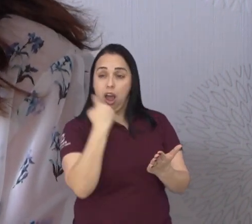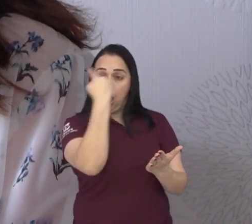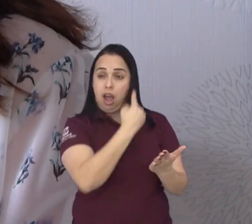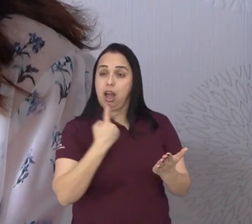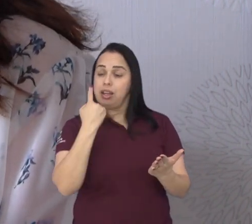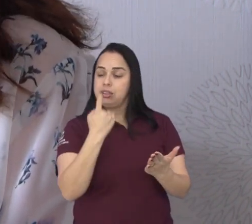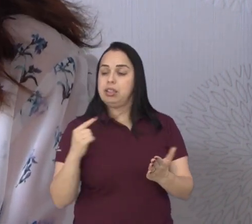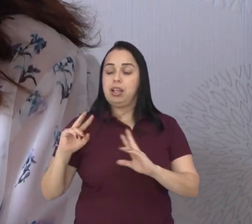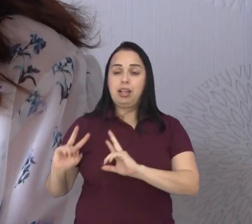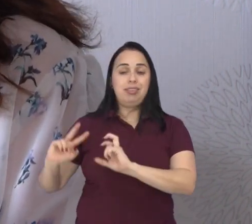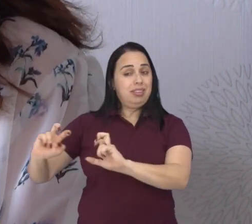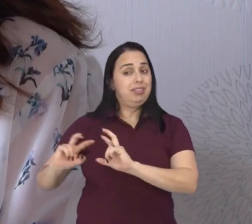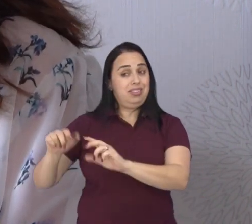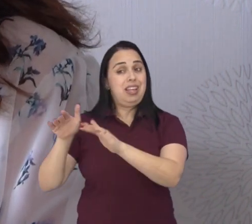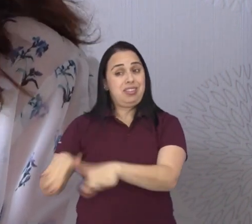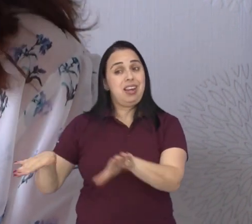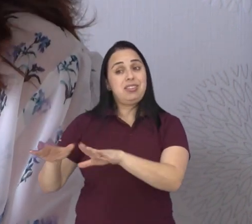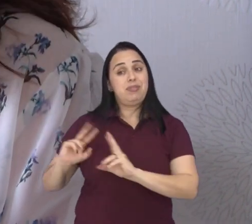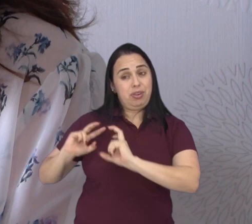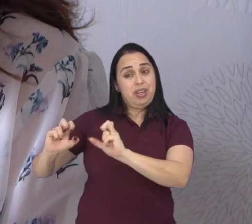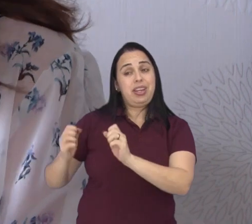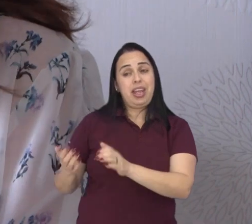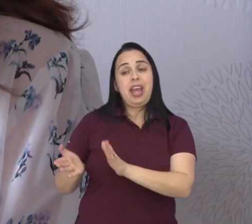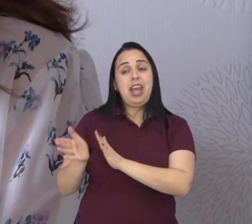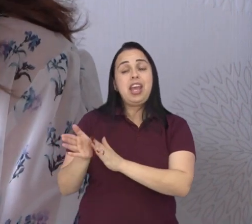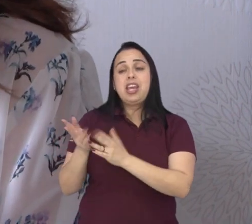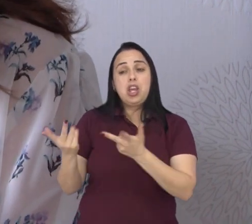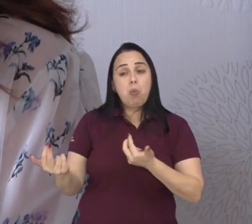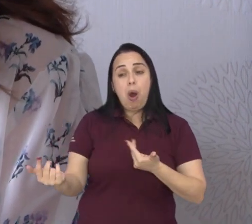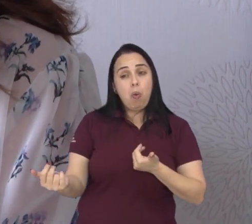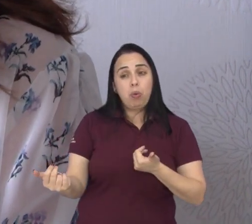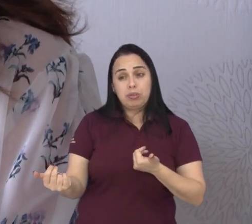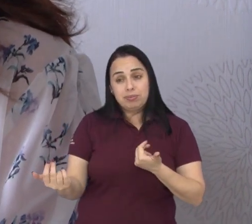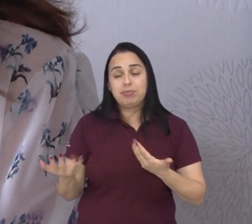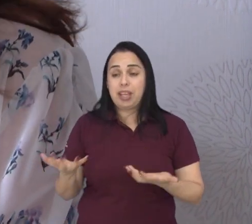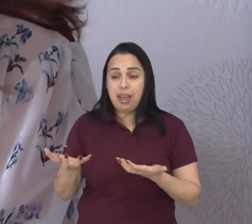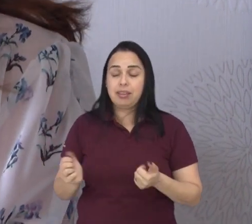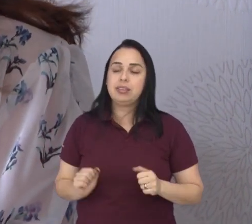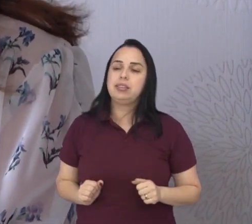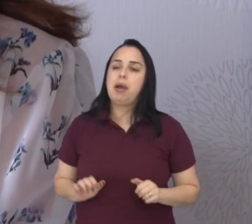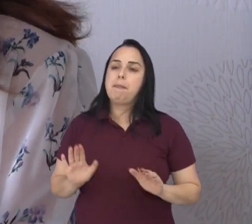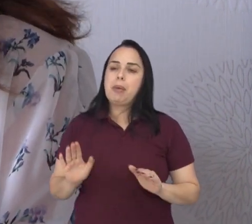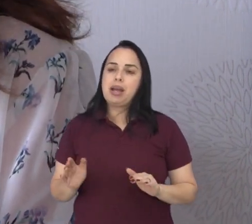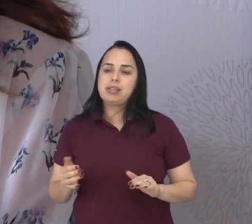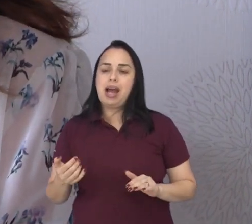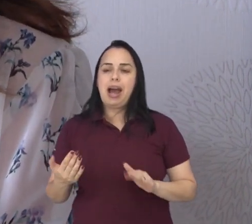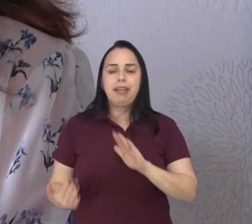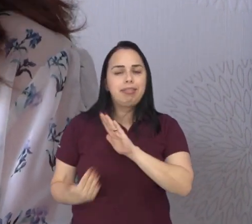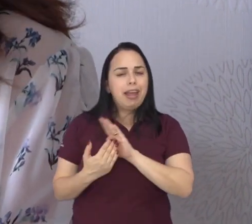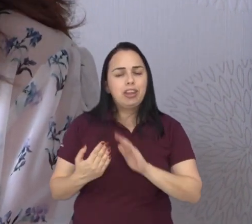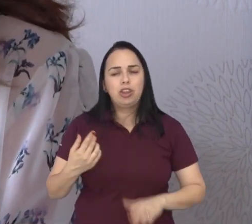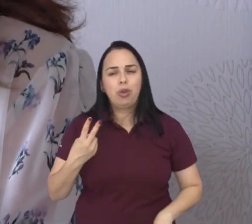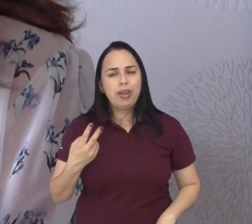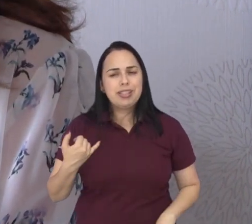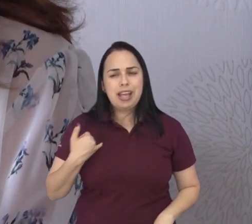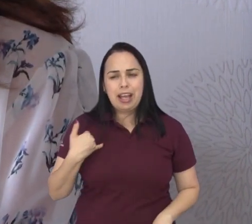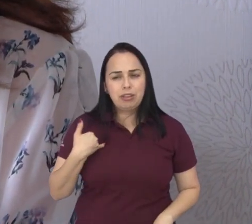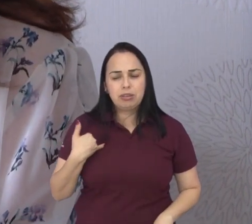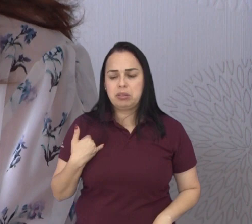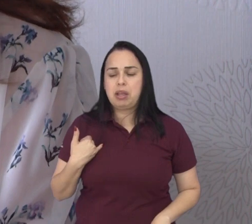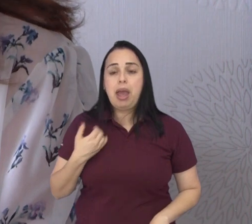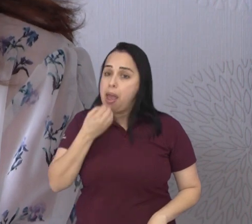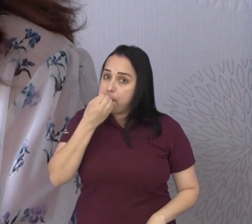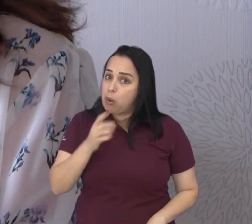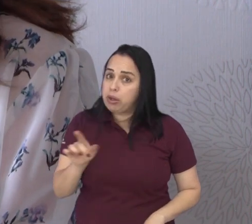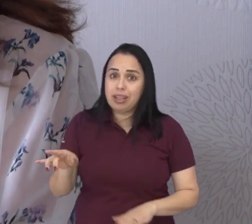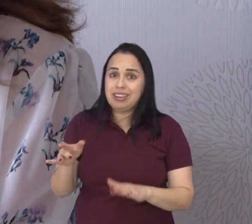frente a essas tecnologias, mais as crianças vão querer seguir esse caminho também. E em relação à idade, até os 2 anos, seria